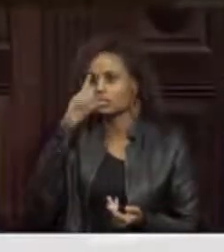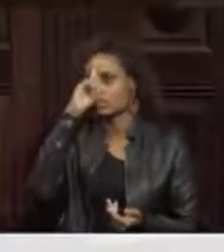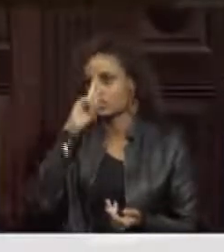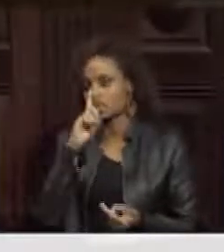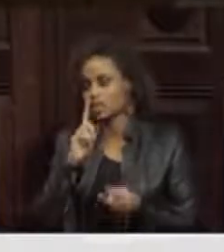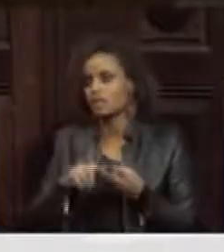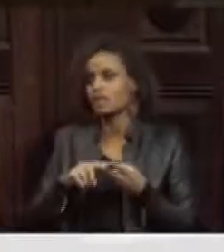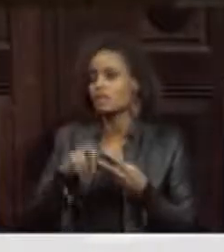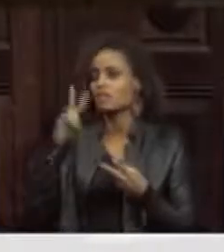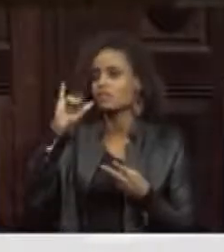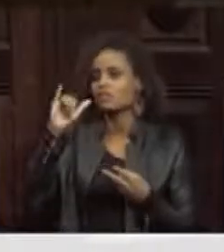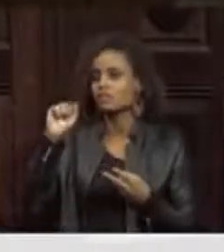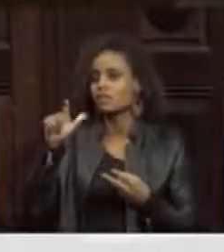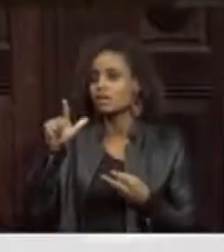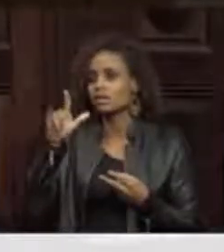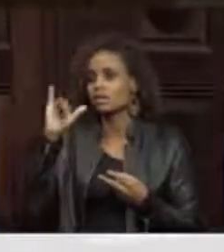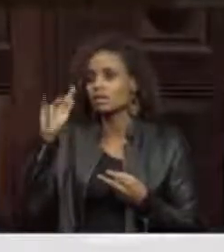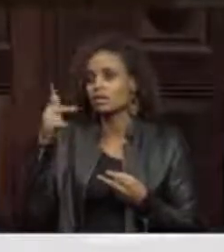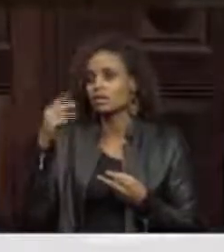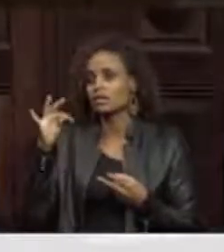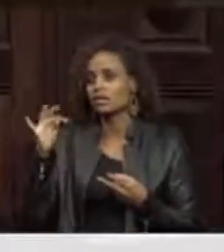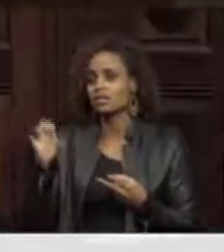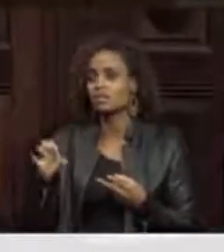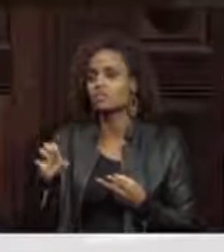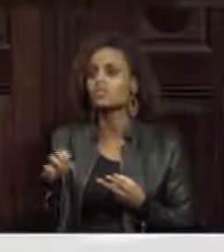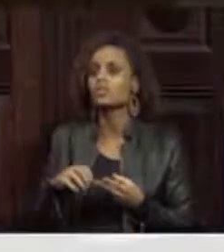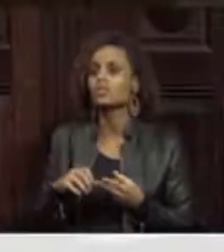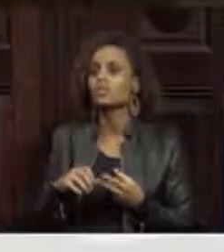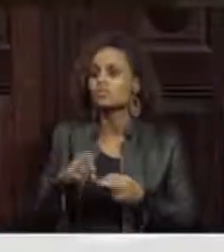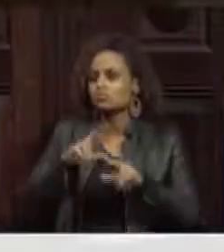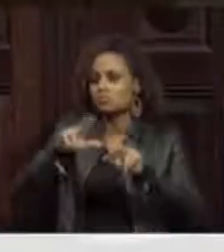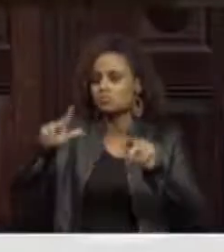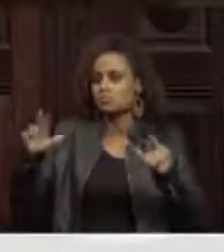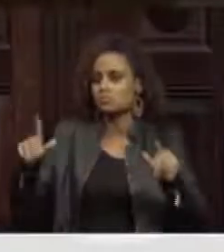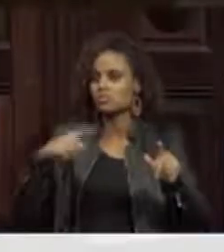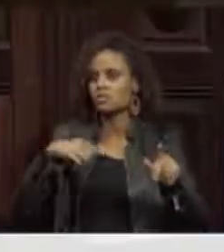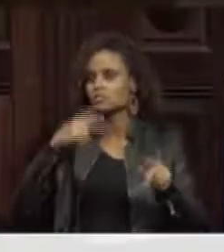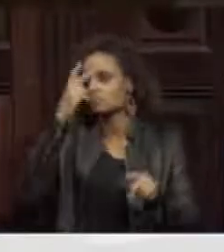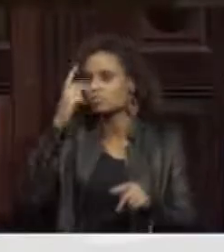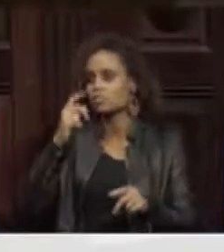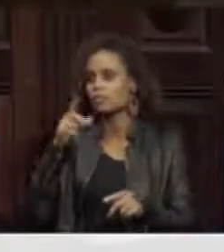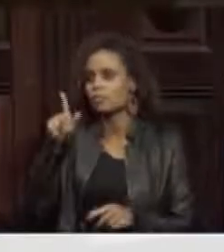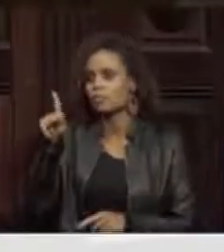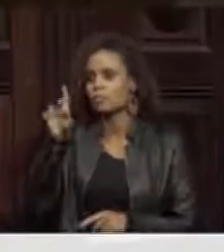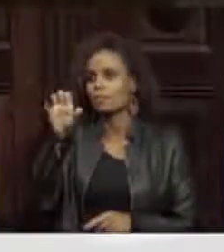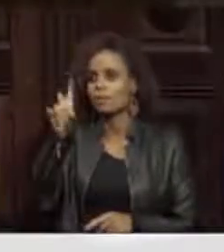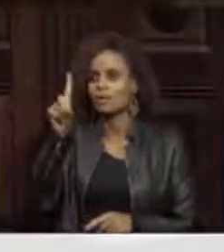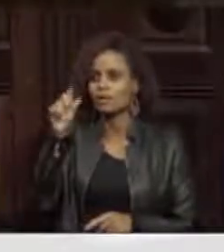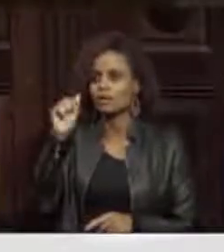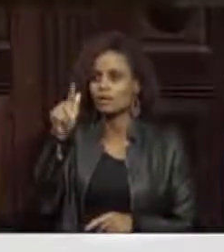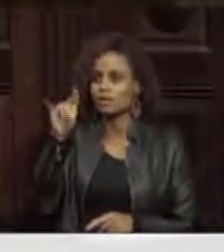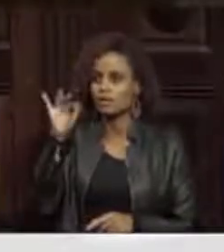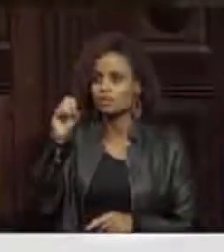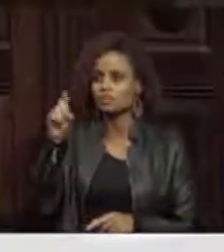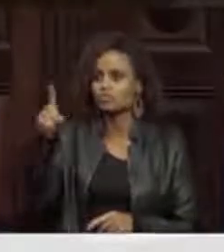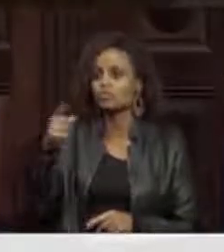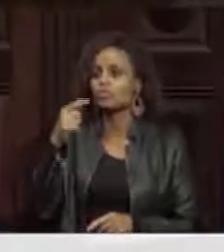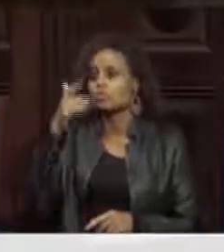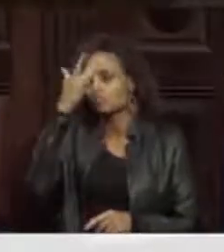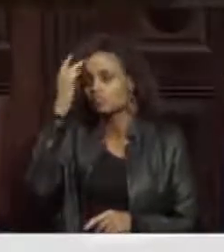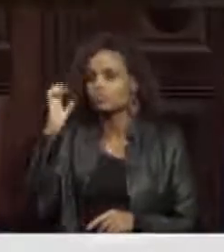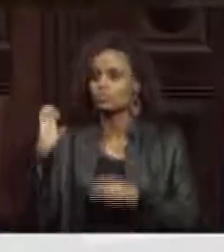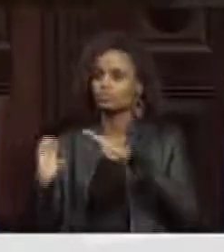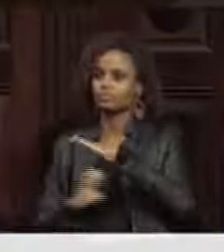todas as rodovias pedagiadas do nosso Estado. Nós não sabemos quanto é isso, quanto